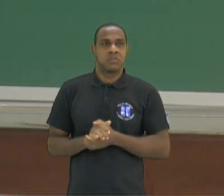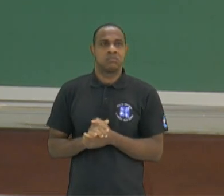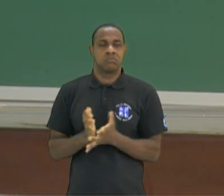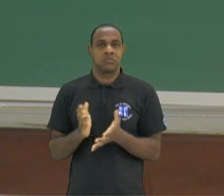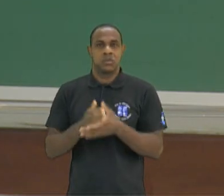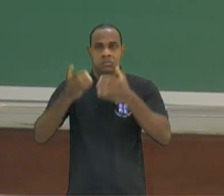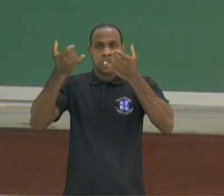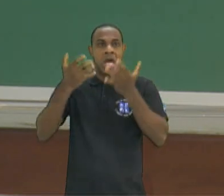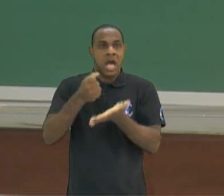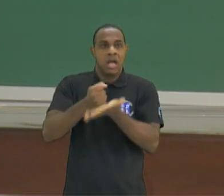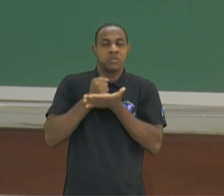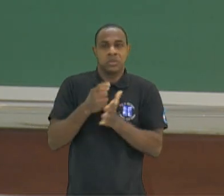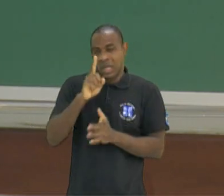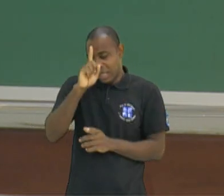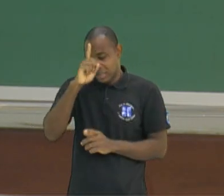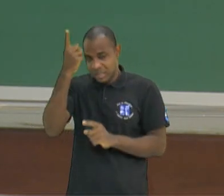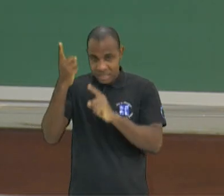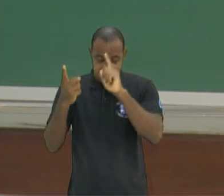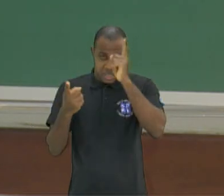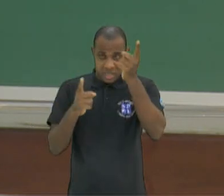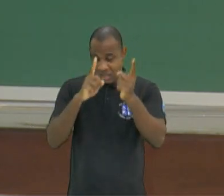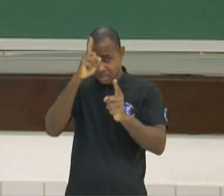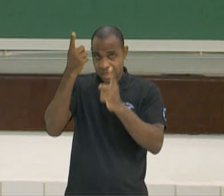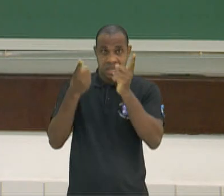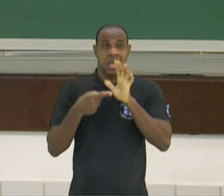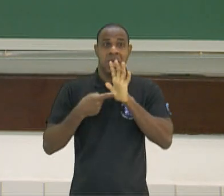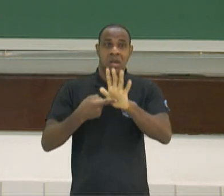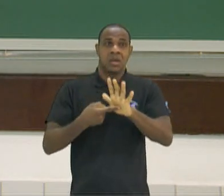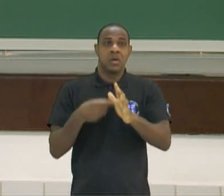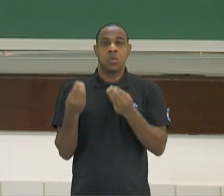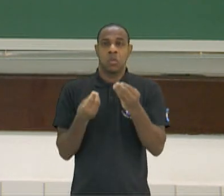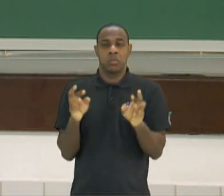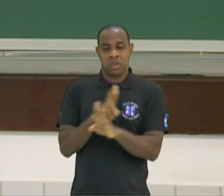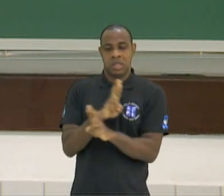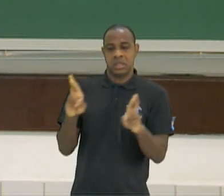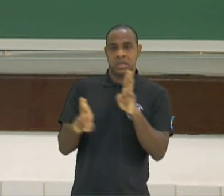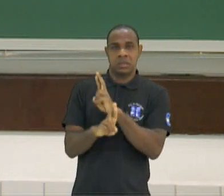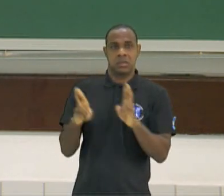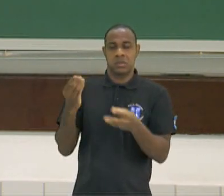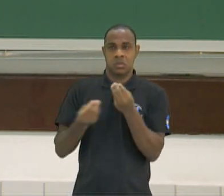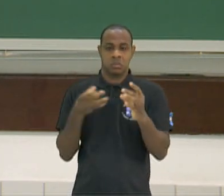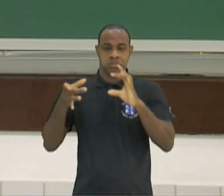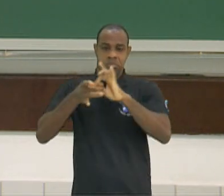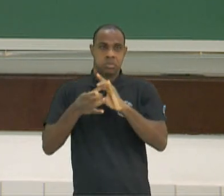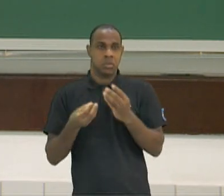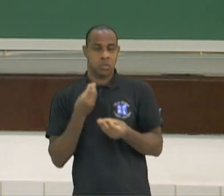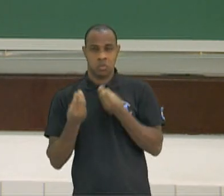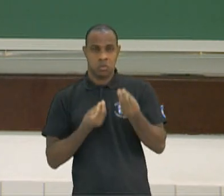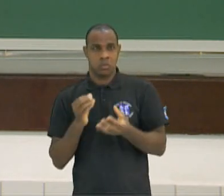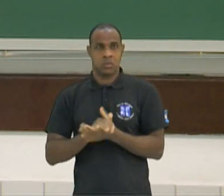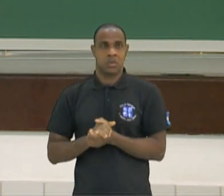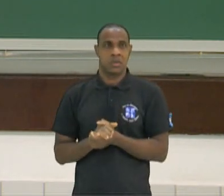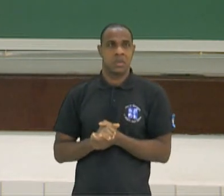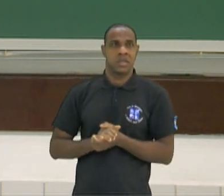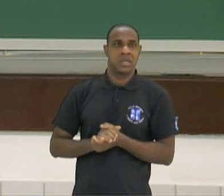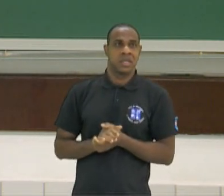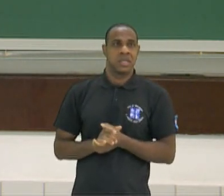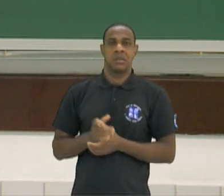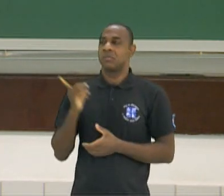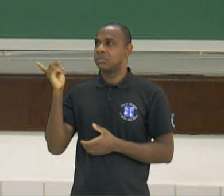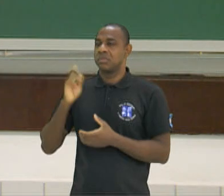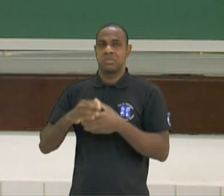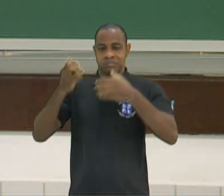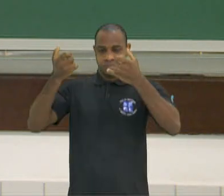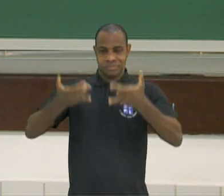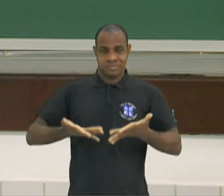a compreender as ideias, como as ideias de um texto se relacionam. Os marcadores discursivos indicam